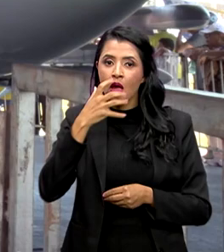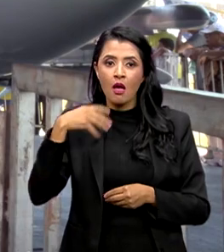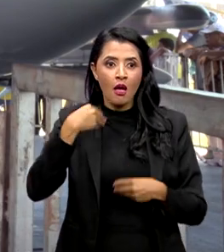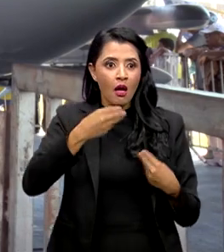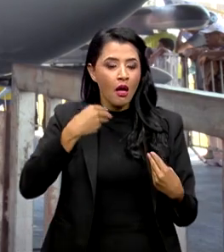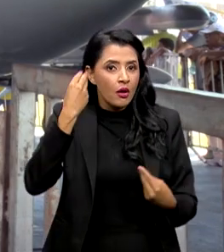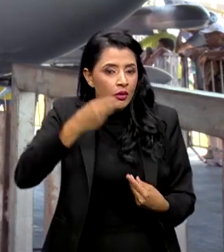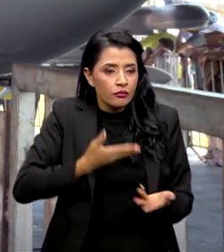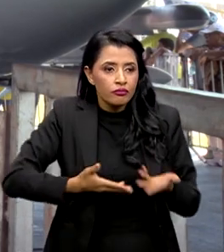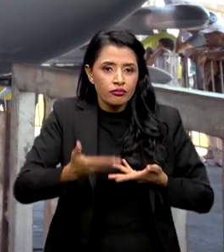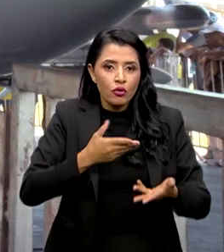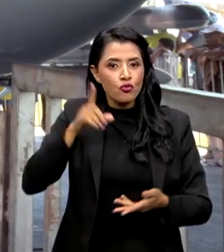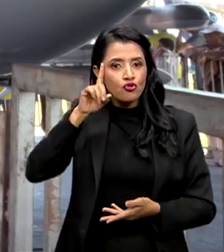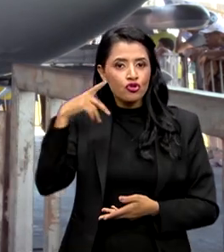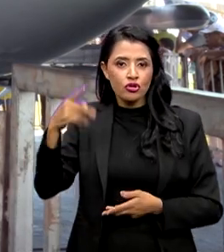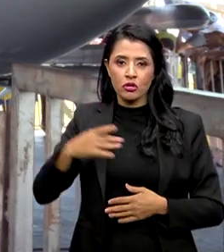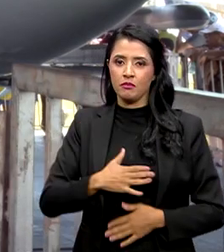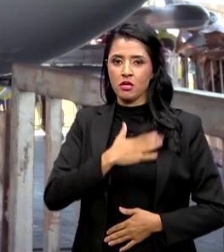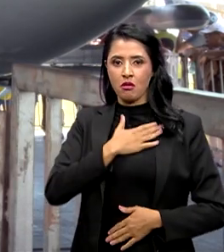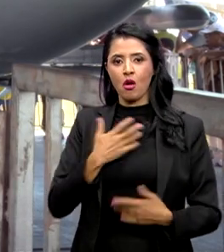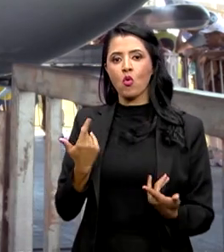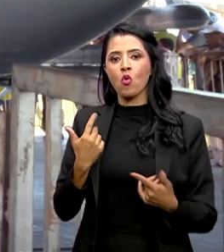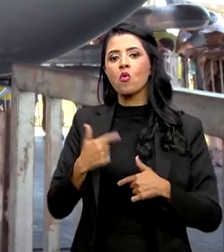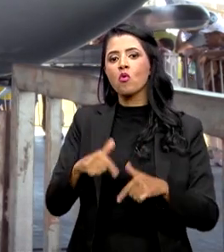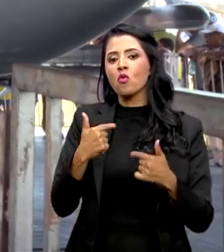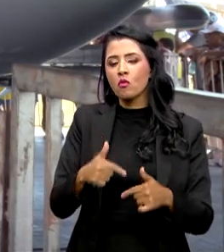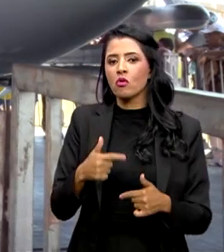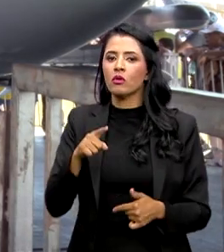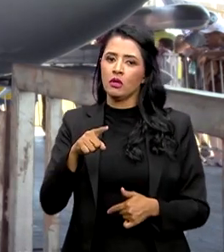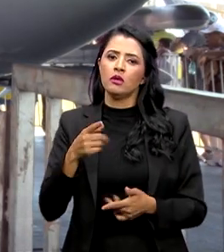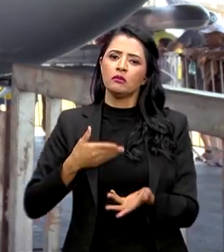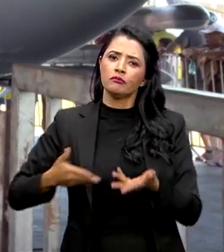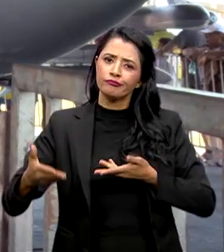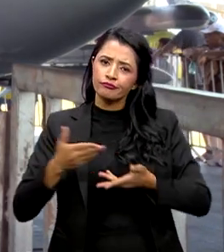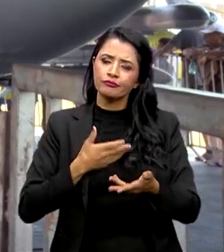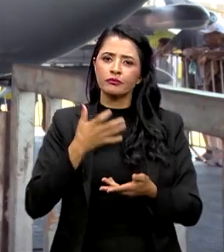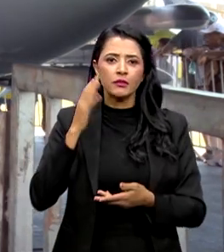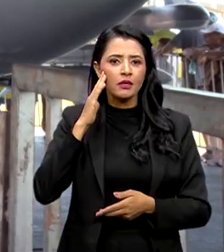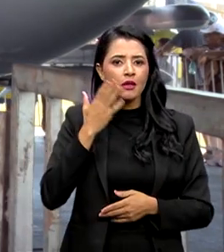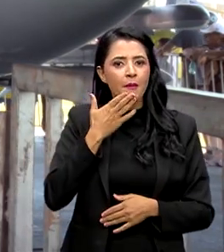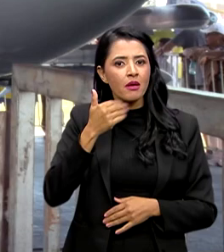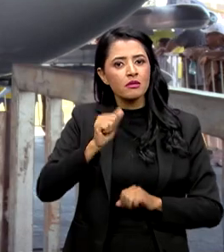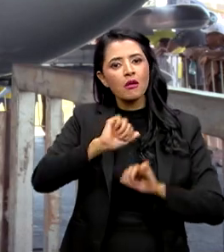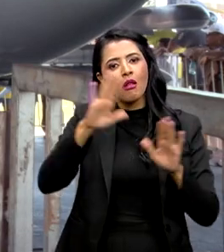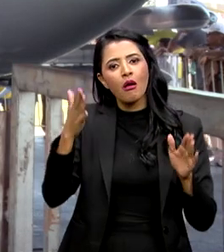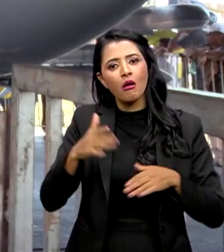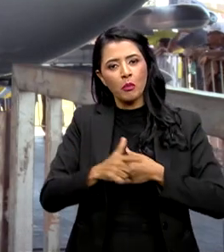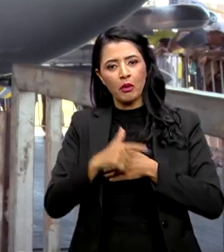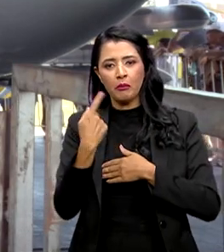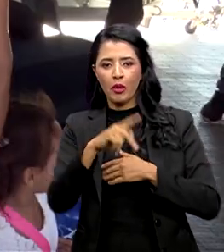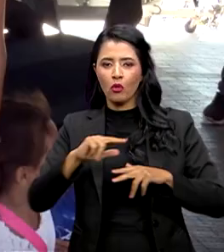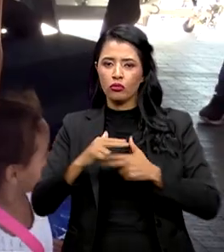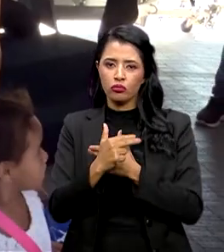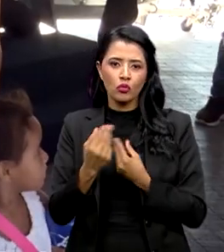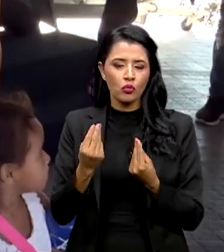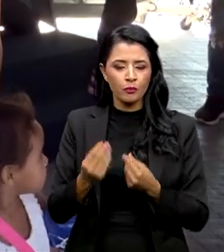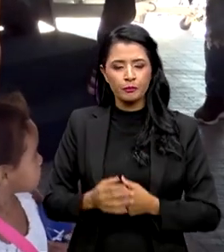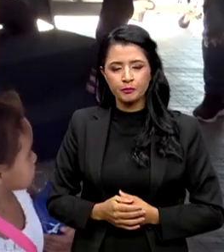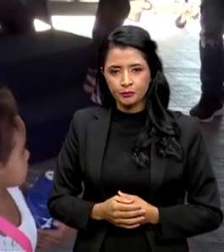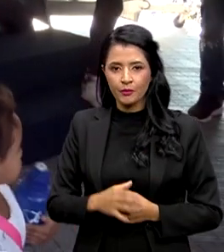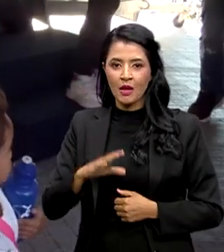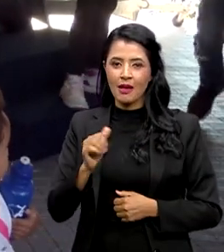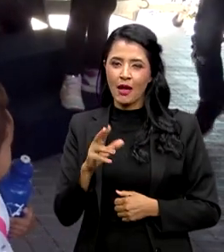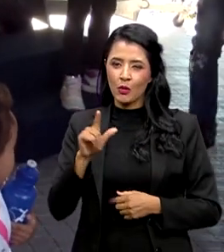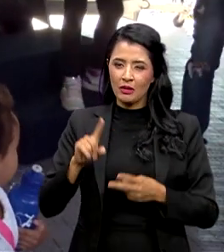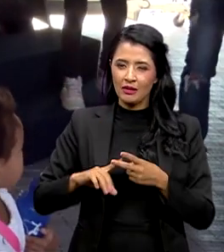a rotina dos militares, interação que ajuda a entender melhor o papel das Forças Armadas. Carolina